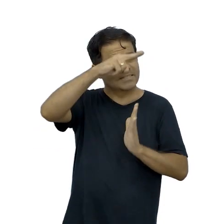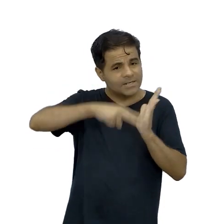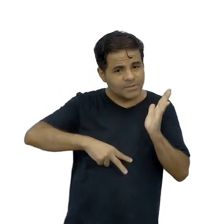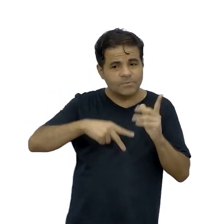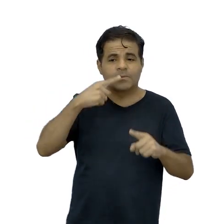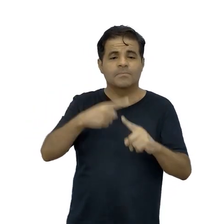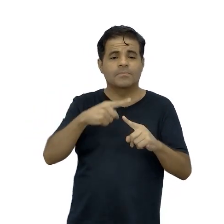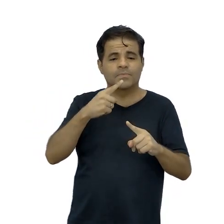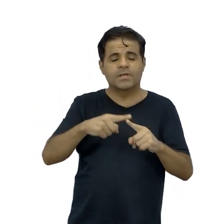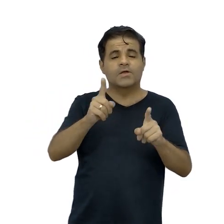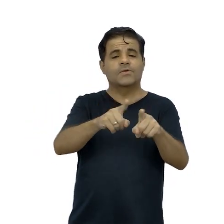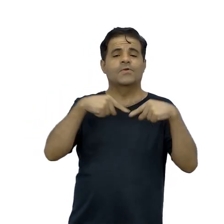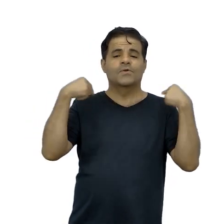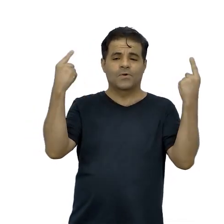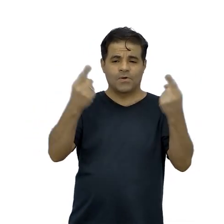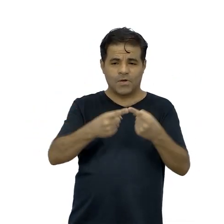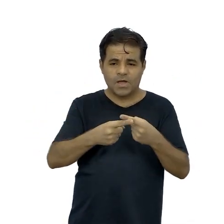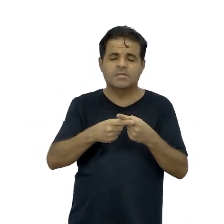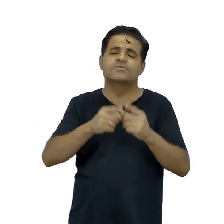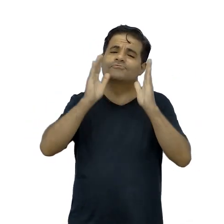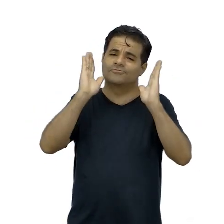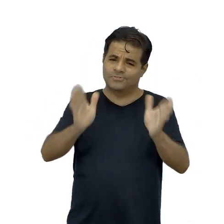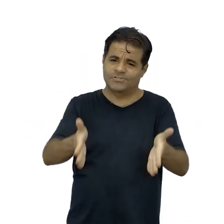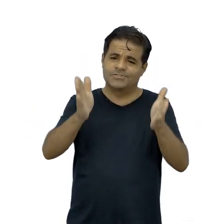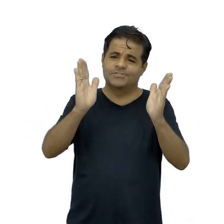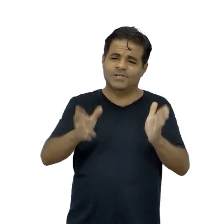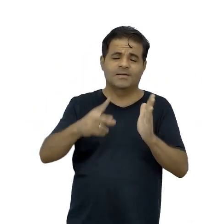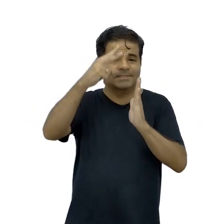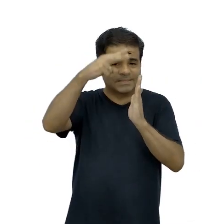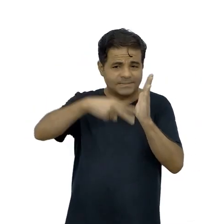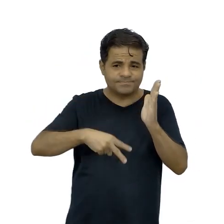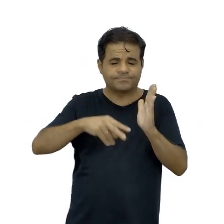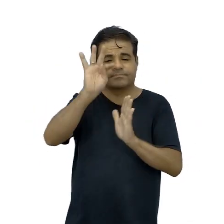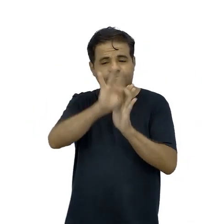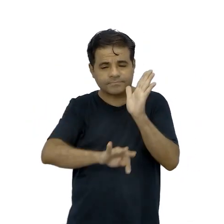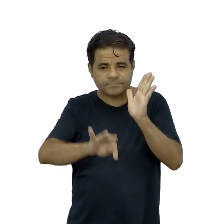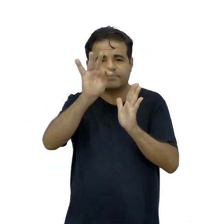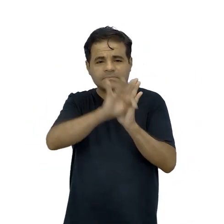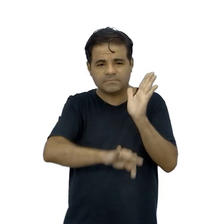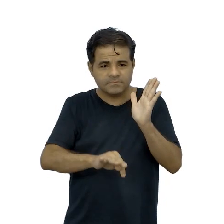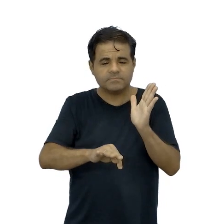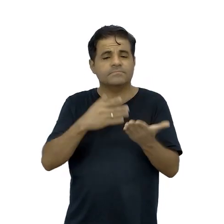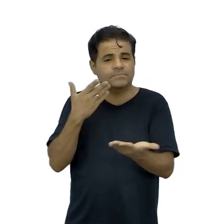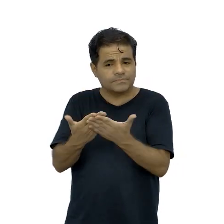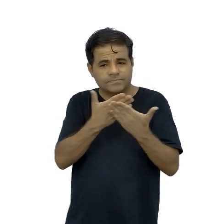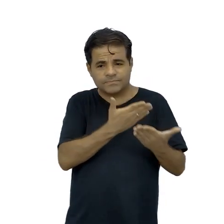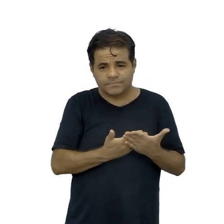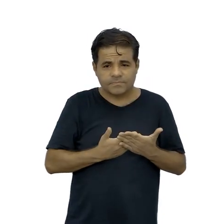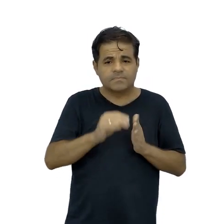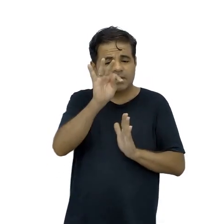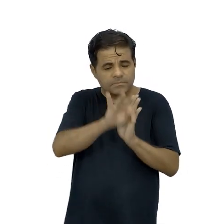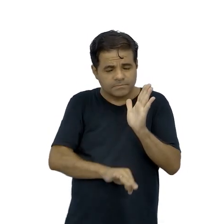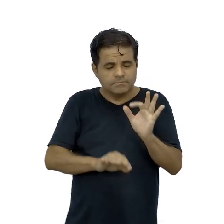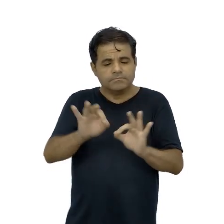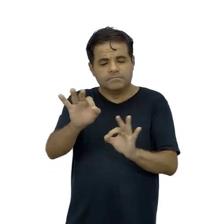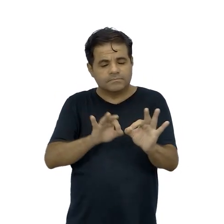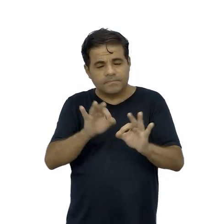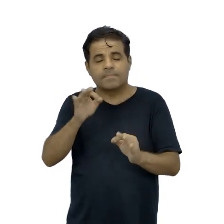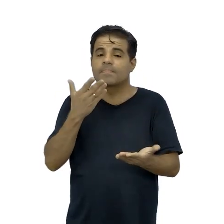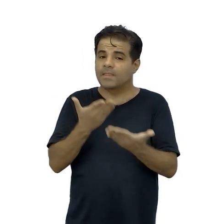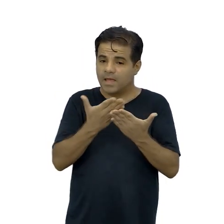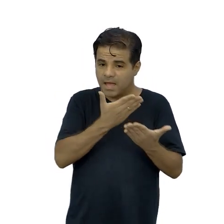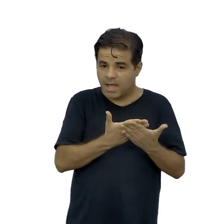porque nós previamente já lemos o texto, nós já estudamos o texto, já preparamos a